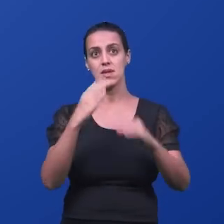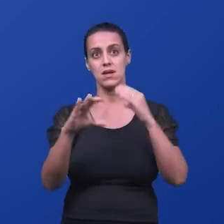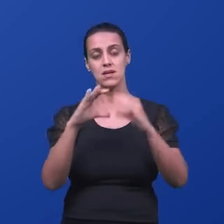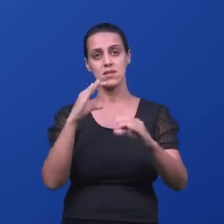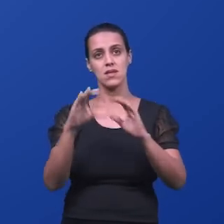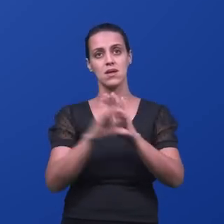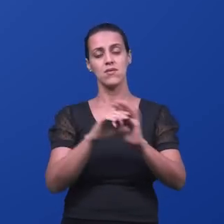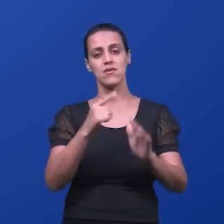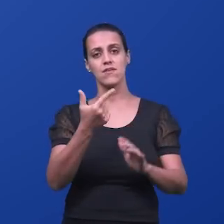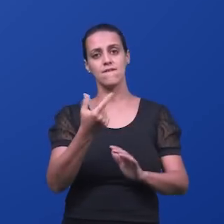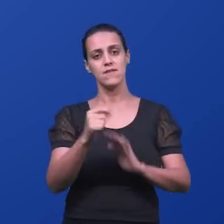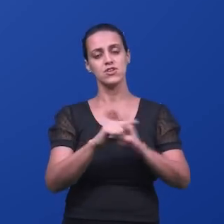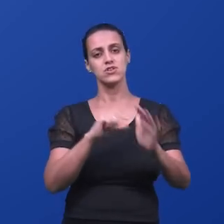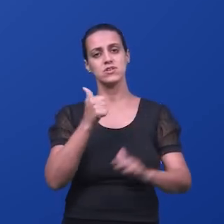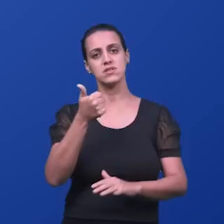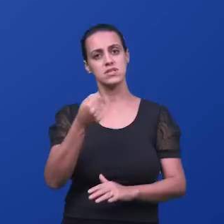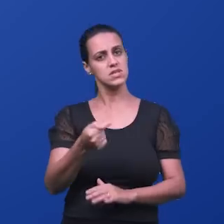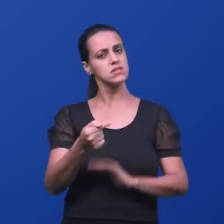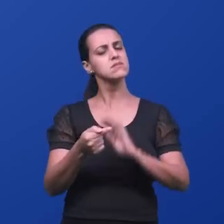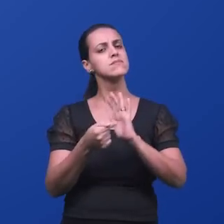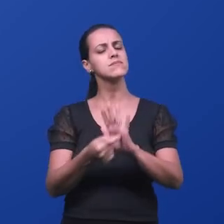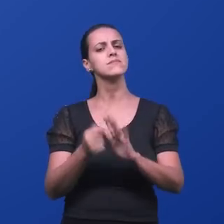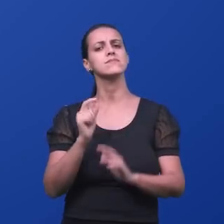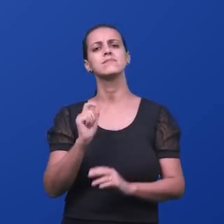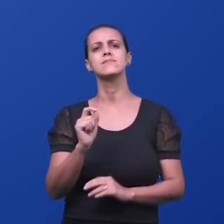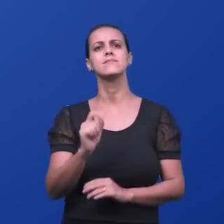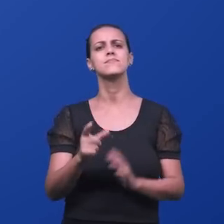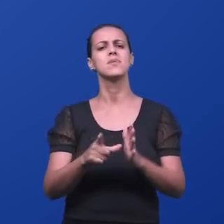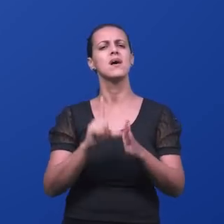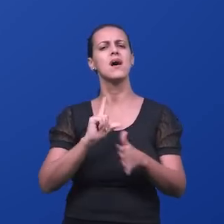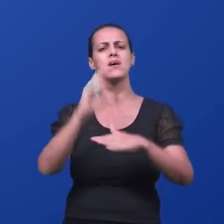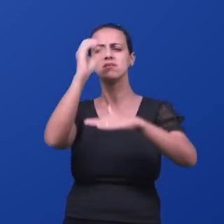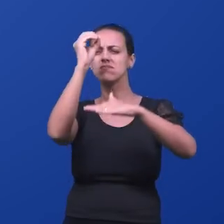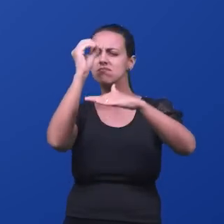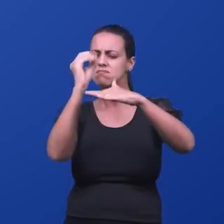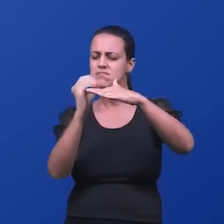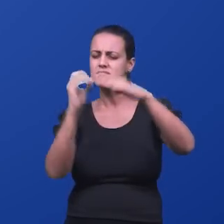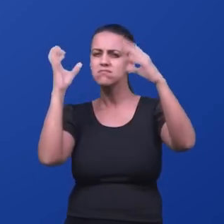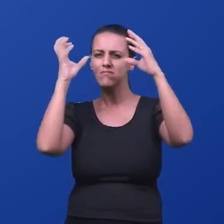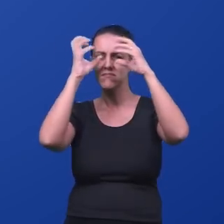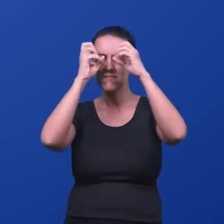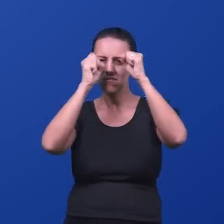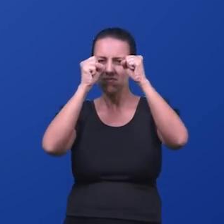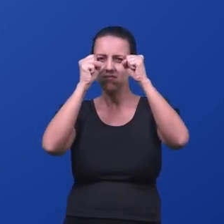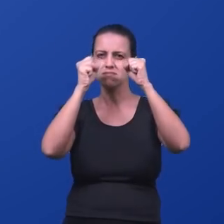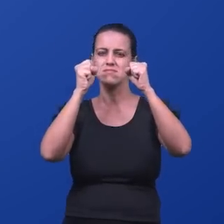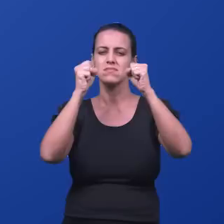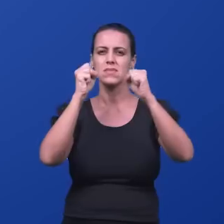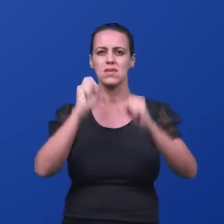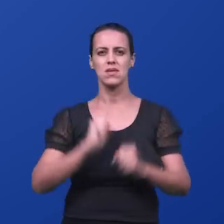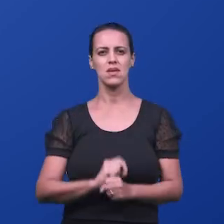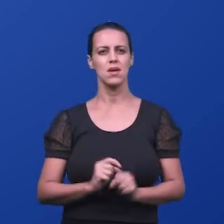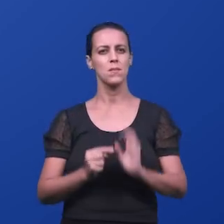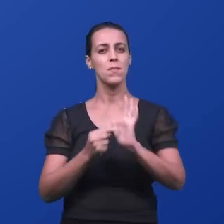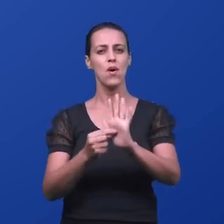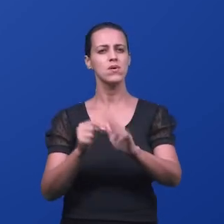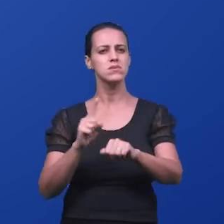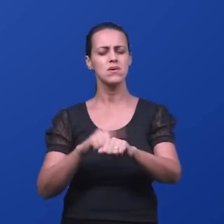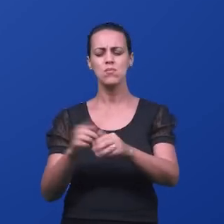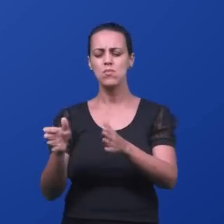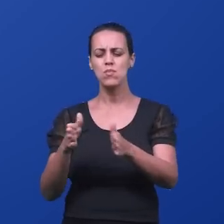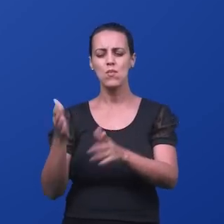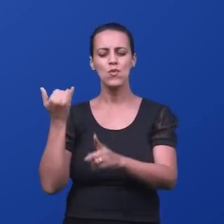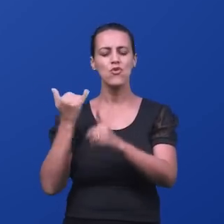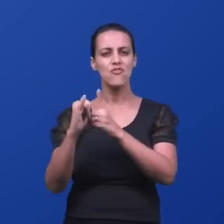2, versículo 17, vem falar sobre antes que refresque o dia e caia a sombra. Vem falar do momento